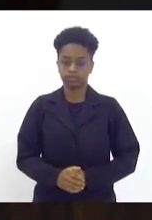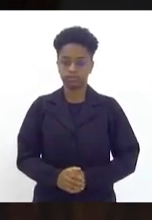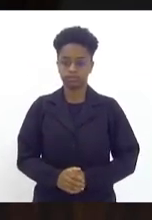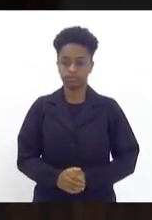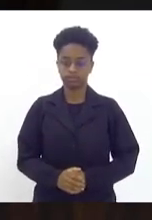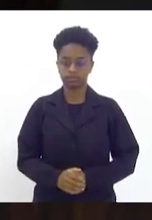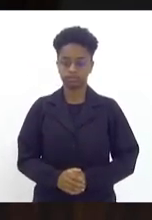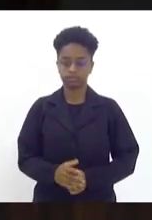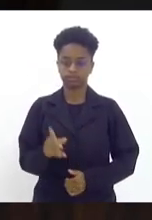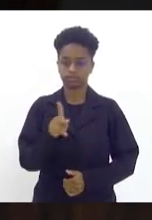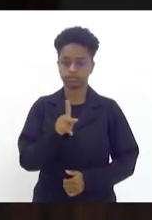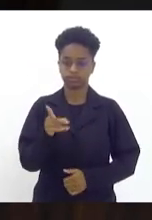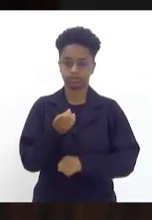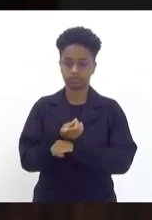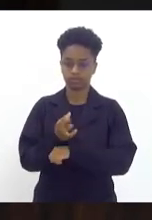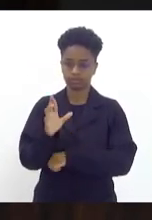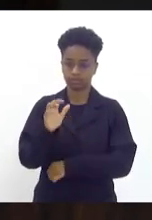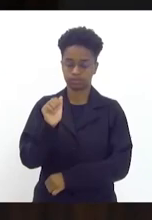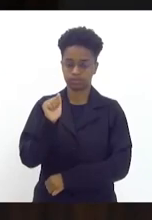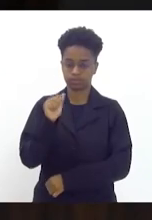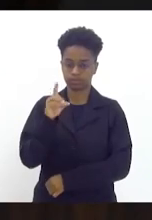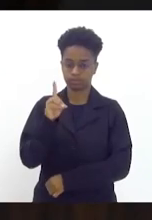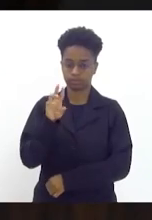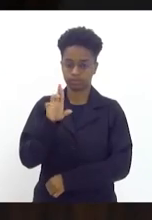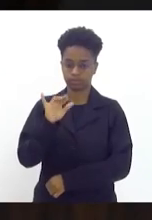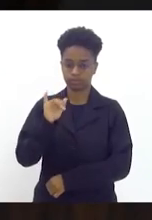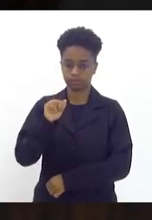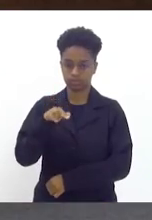a professora doutora Adriana Abreu.